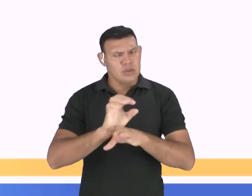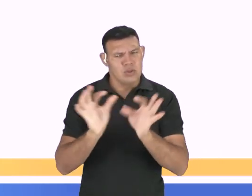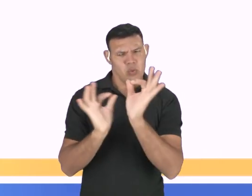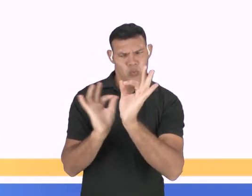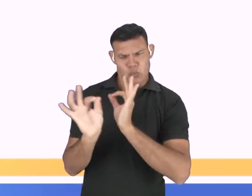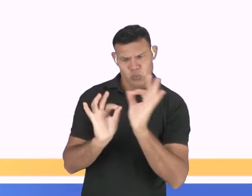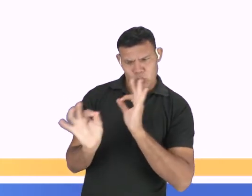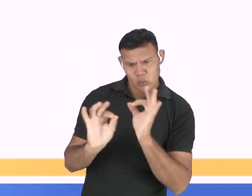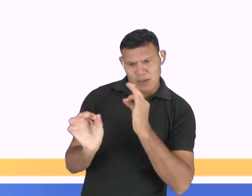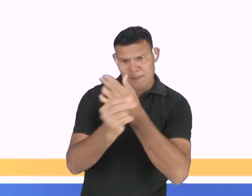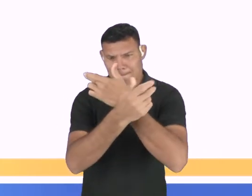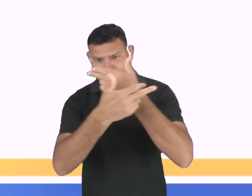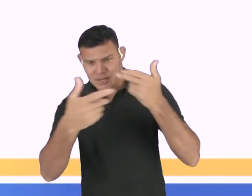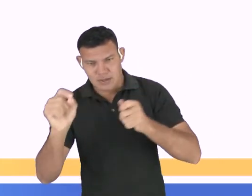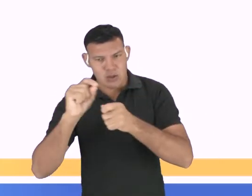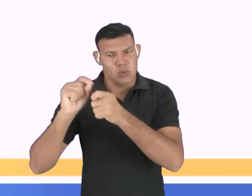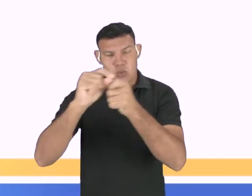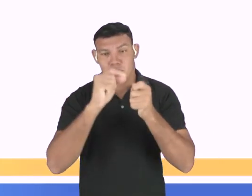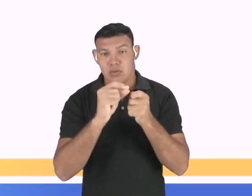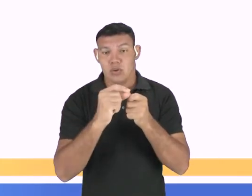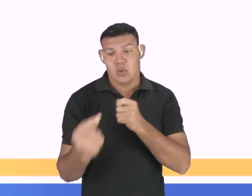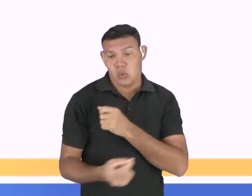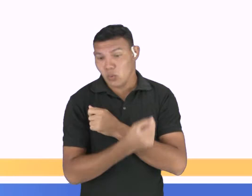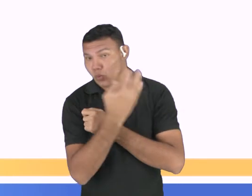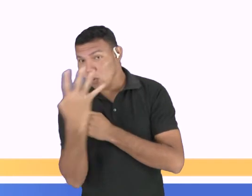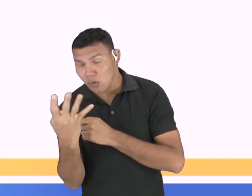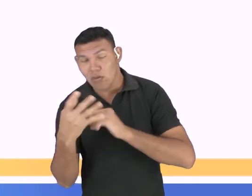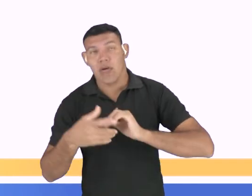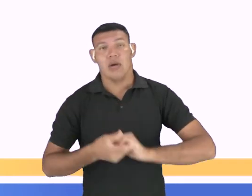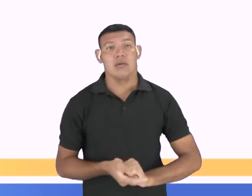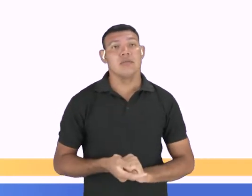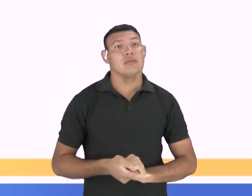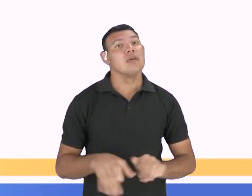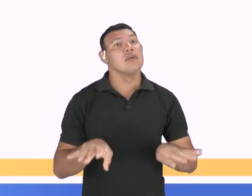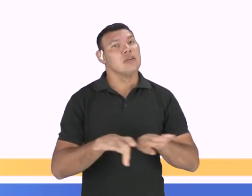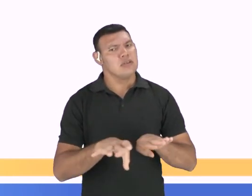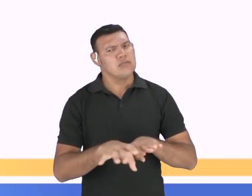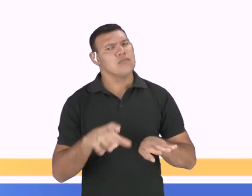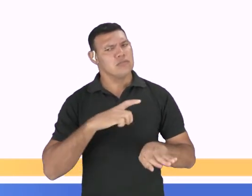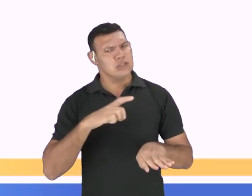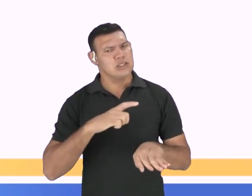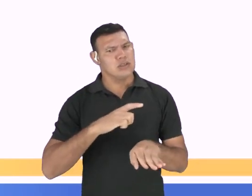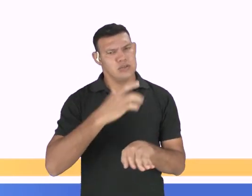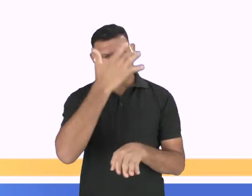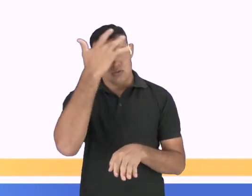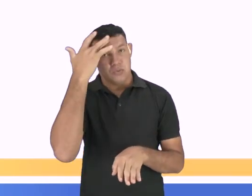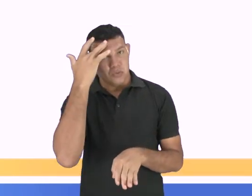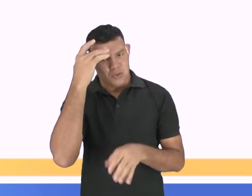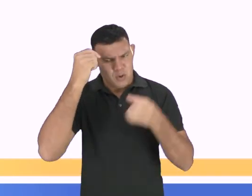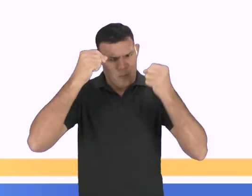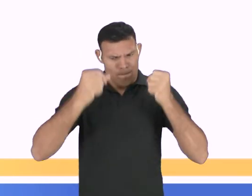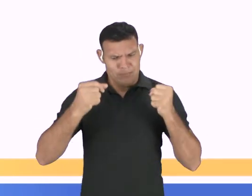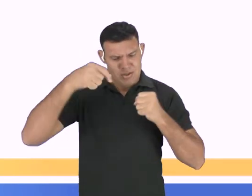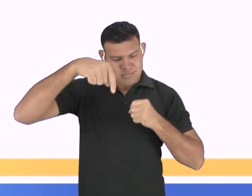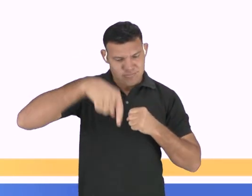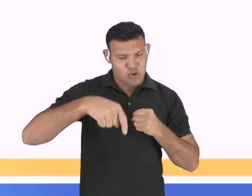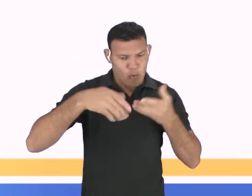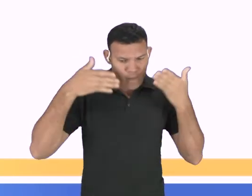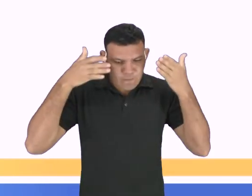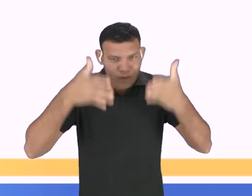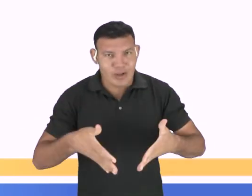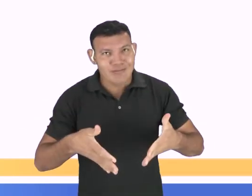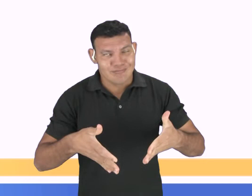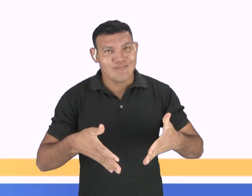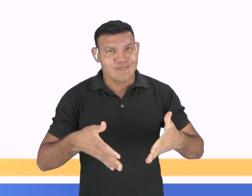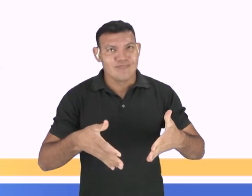produção, né, quanto vai ser produzido, né, e sempre tem uma autoridade central. Quem é essa autoridade central? No caso aí o presidente,